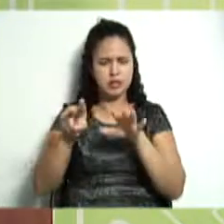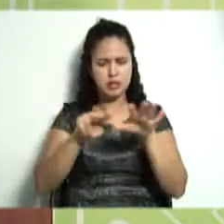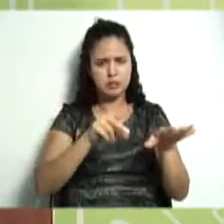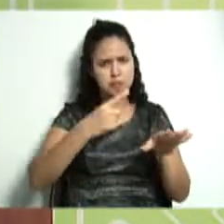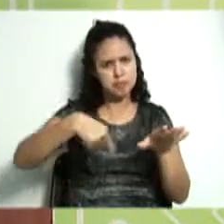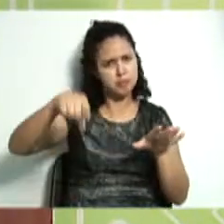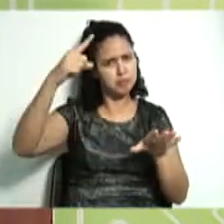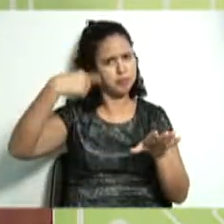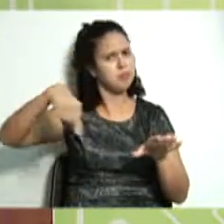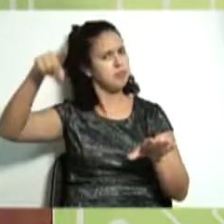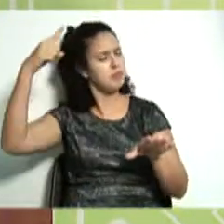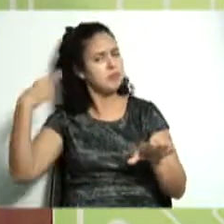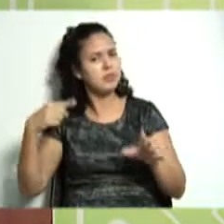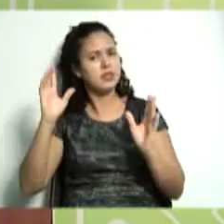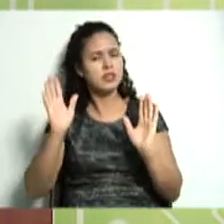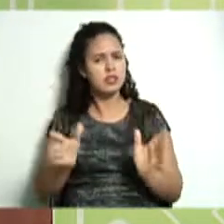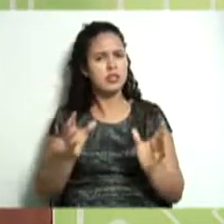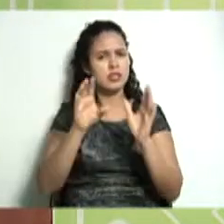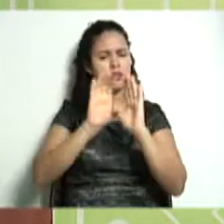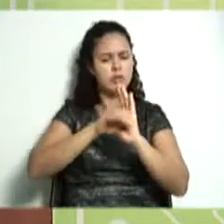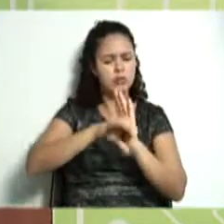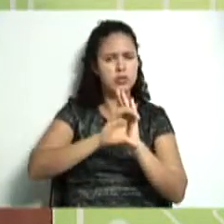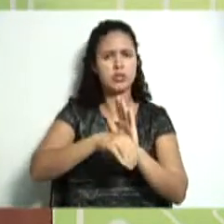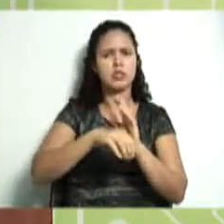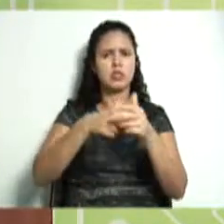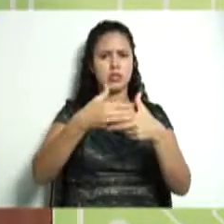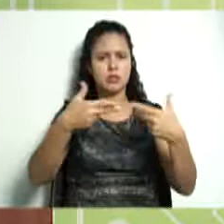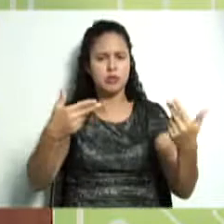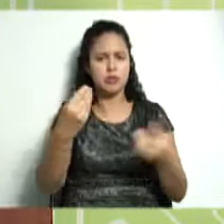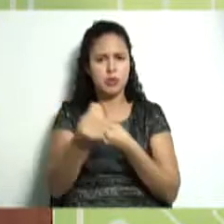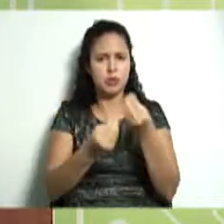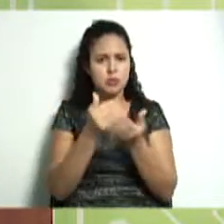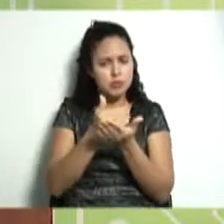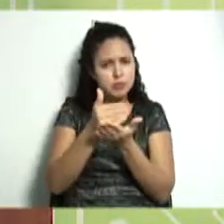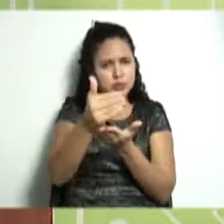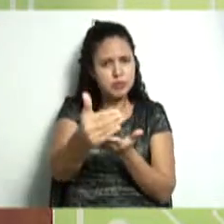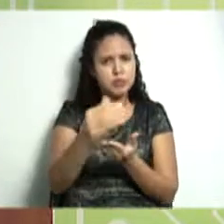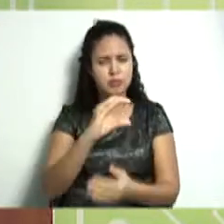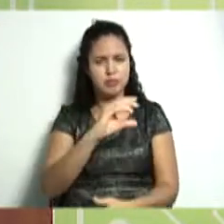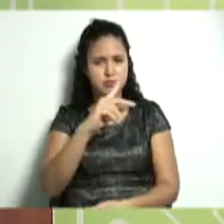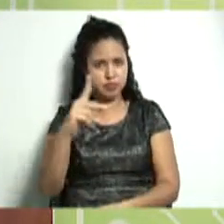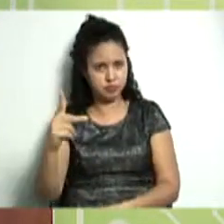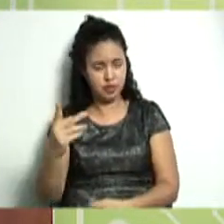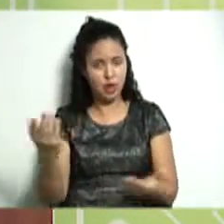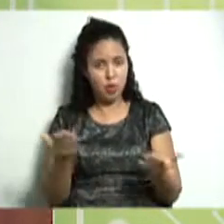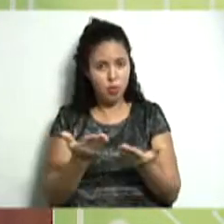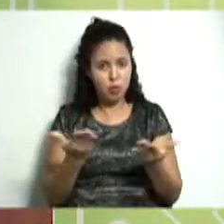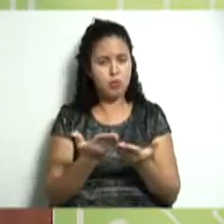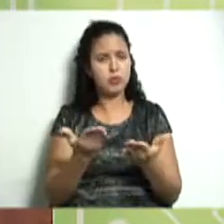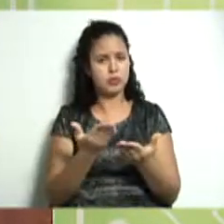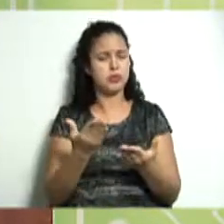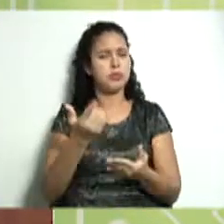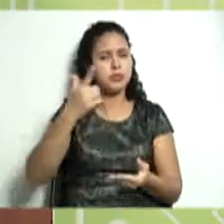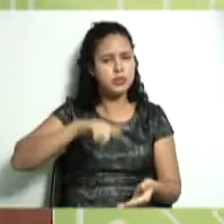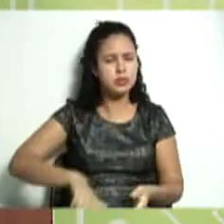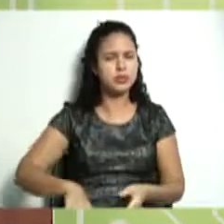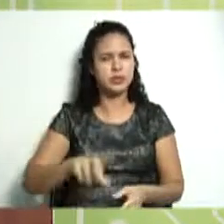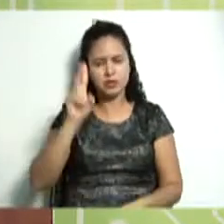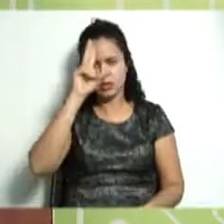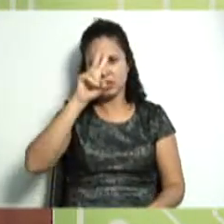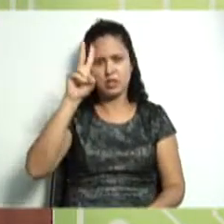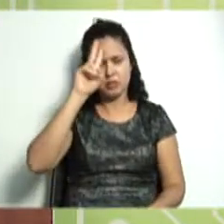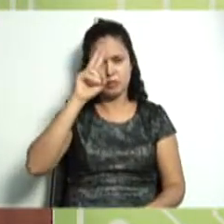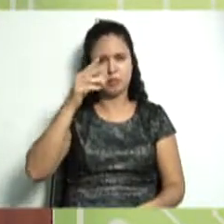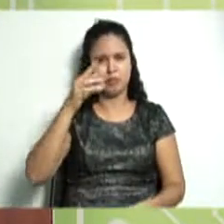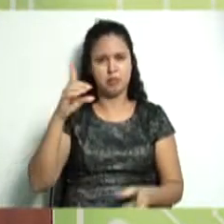trouxe a concepção, a origem do cooperativismo, e isso hoje a gente vai resgatando também na dinâmica